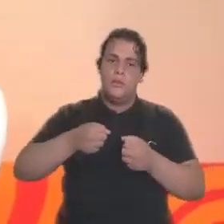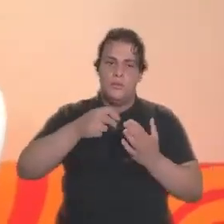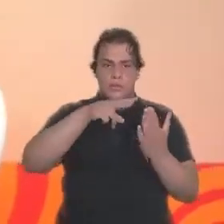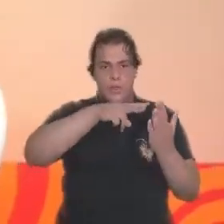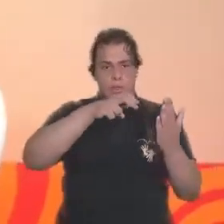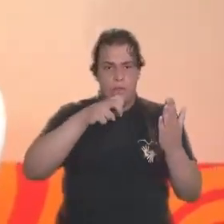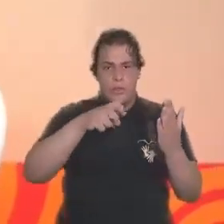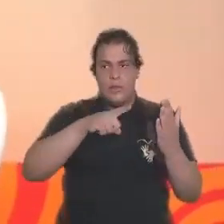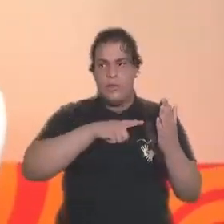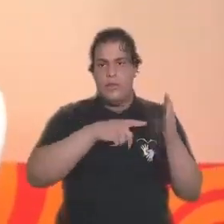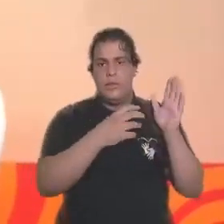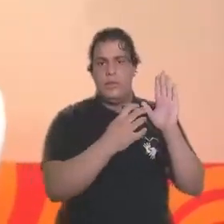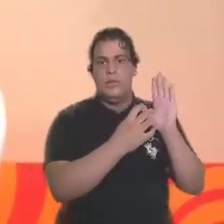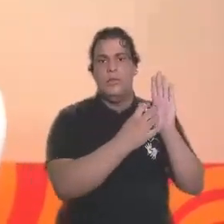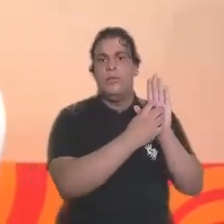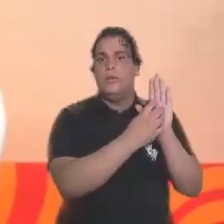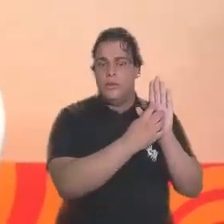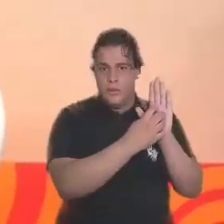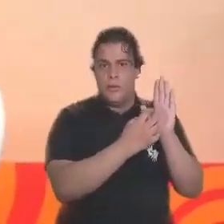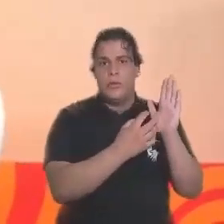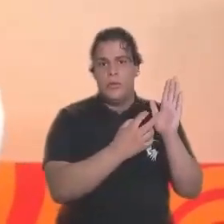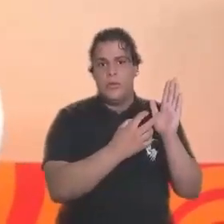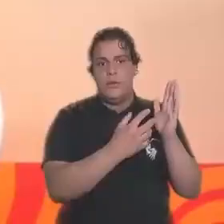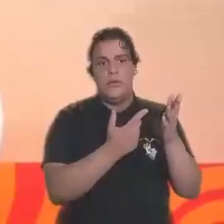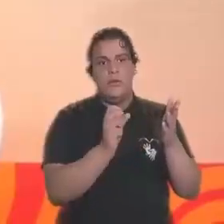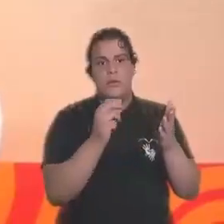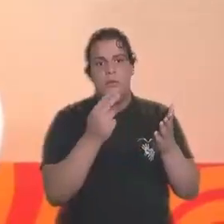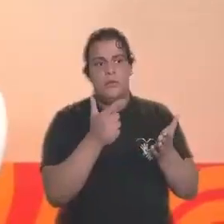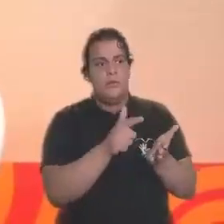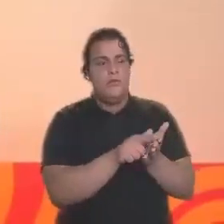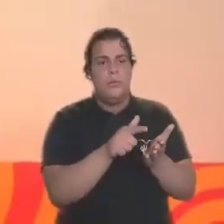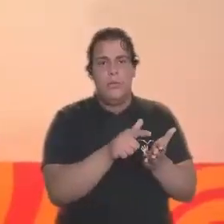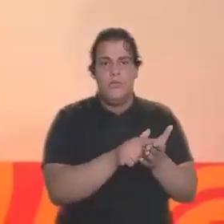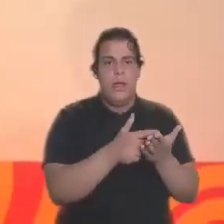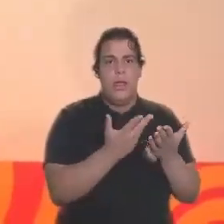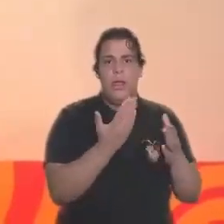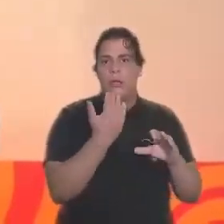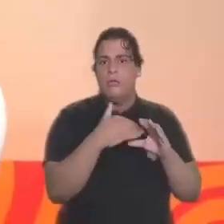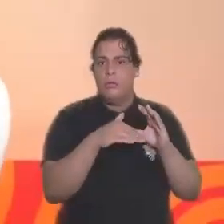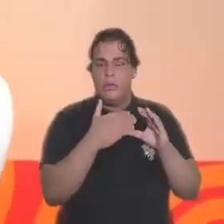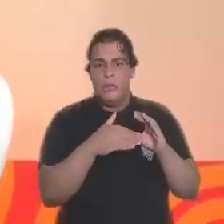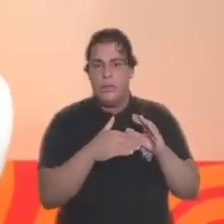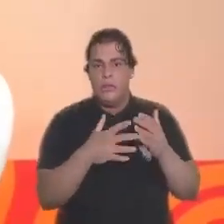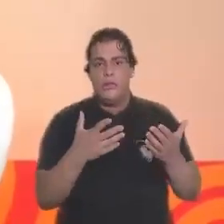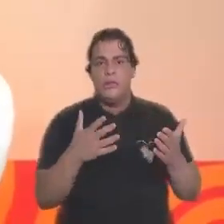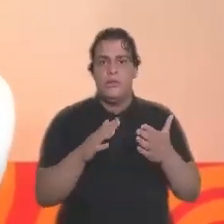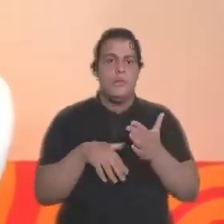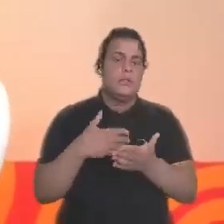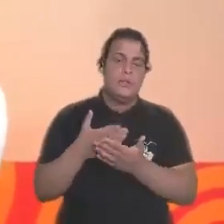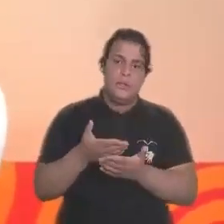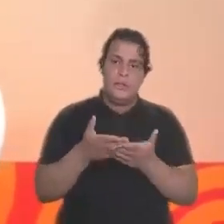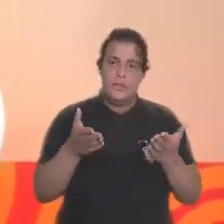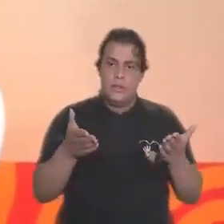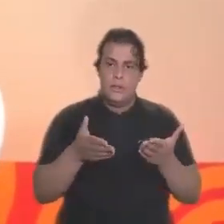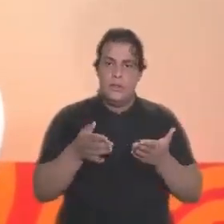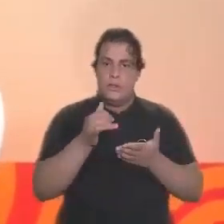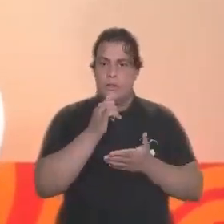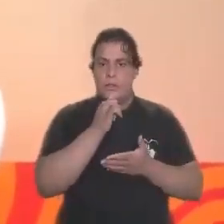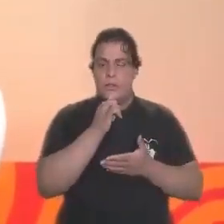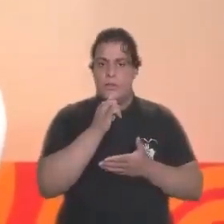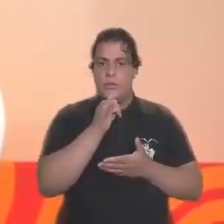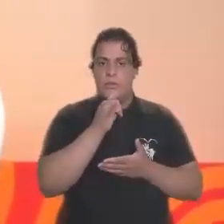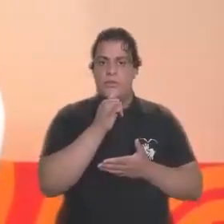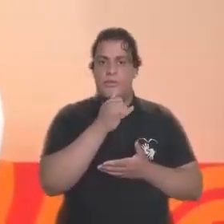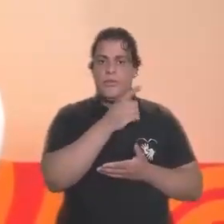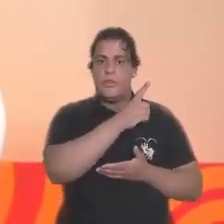Code que pode solicitar a árvore, ou preencher um papel que tem aqui no final, que as escolas hoje que a gente está trabalhando, por exemplo, lá no Colégio